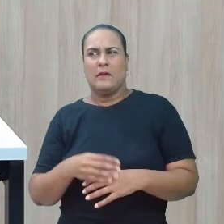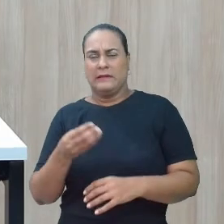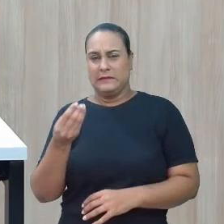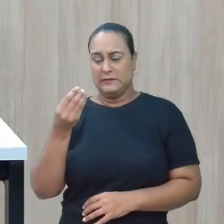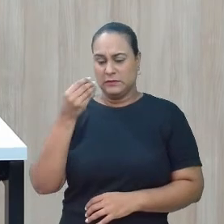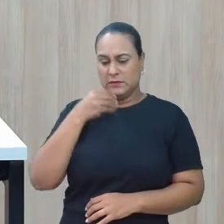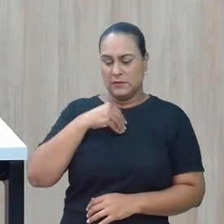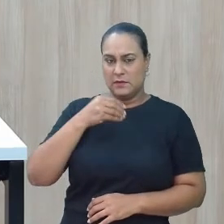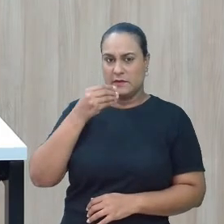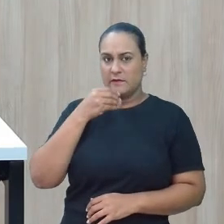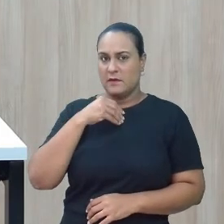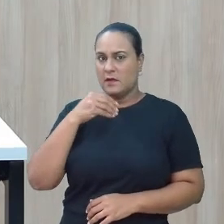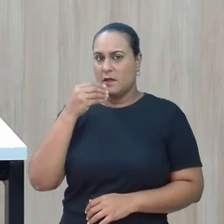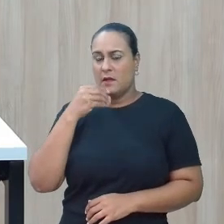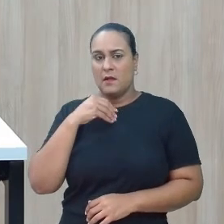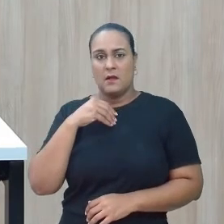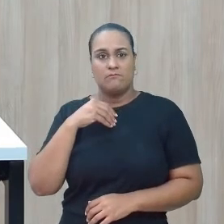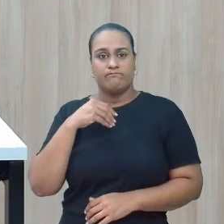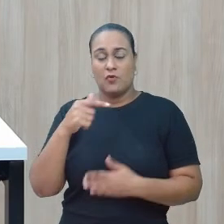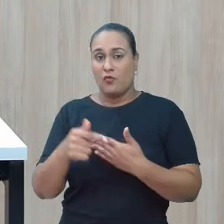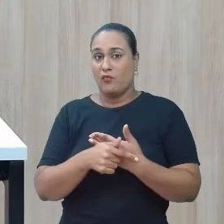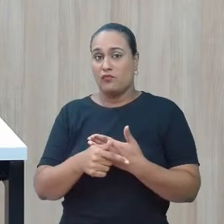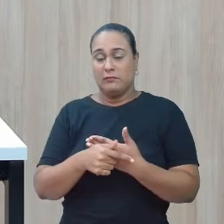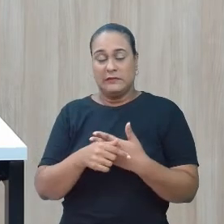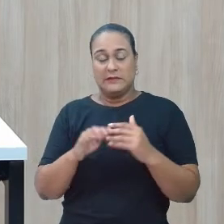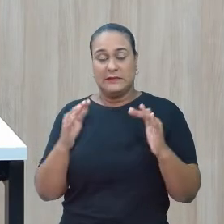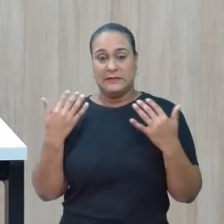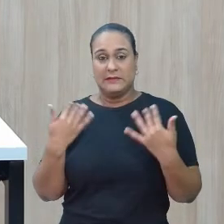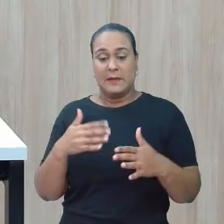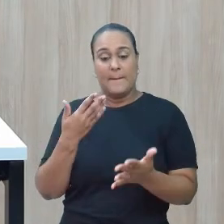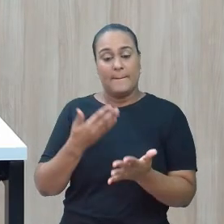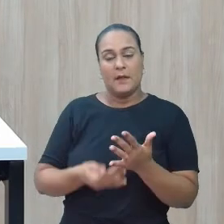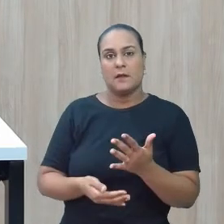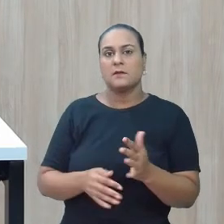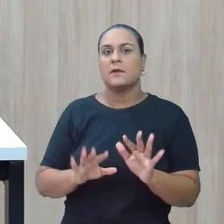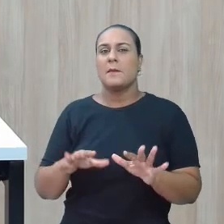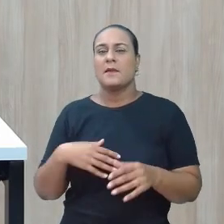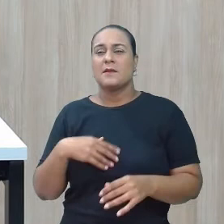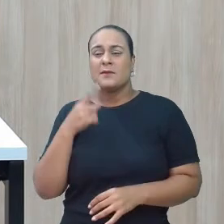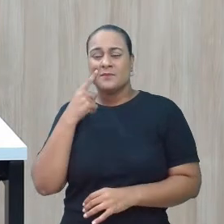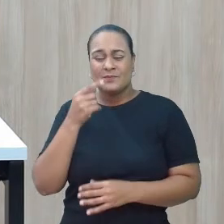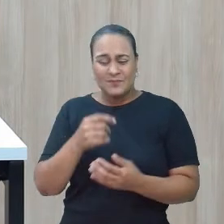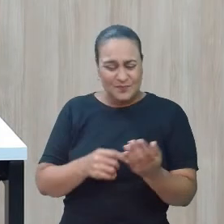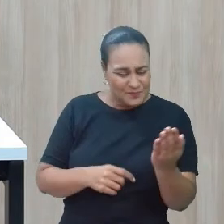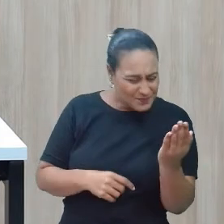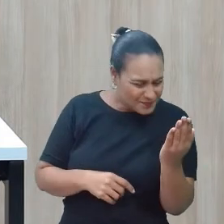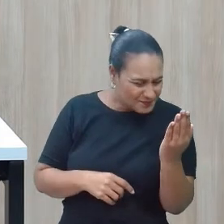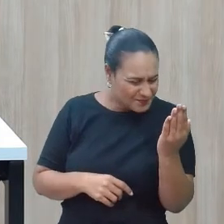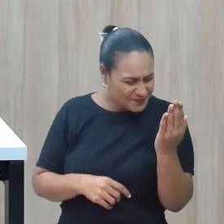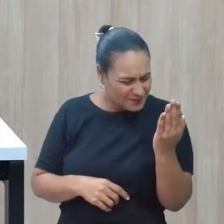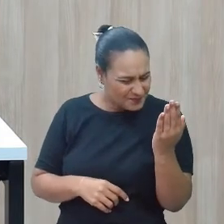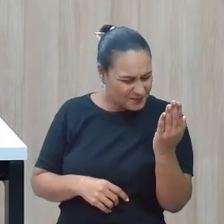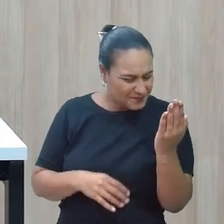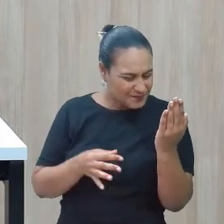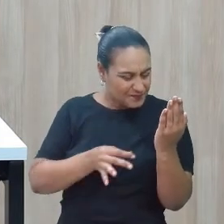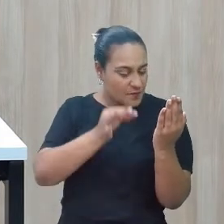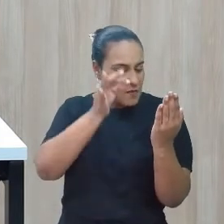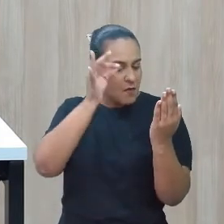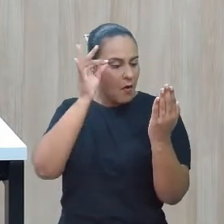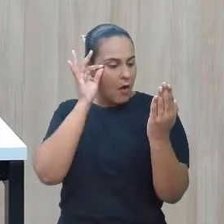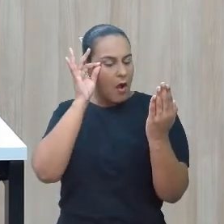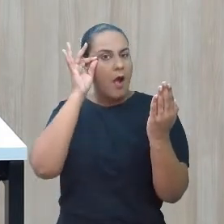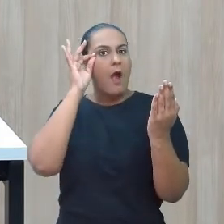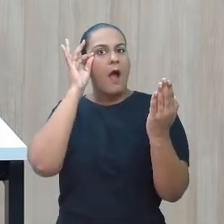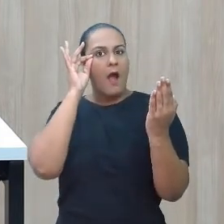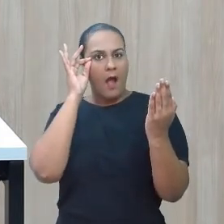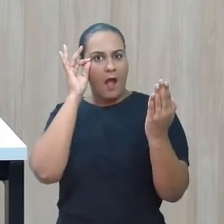folgado, então ele não está comprimindo mais. E aí a gente às vezes precisa apertar o olho para enxergar. E o óculos vai ajudar. Mas a